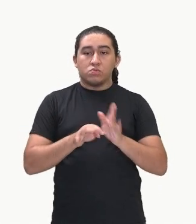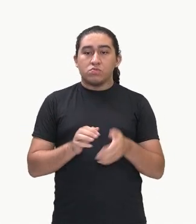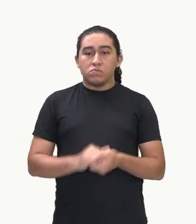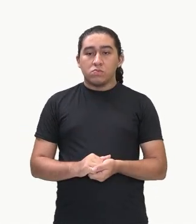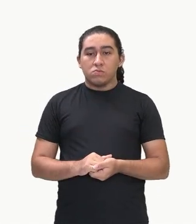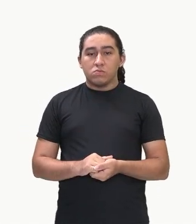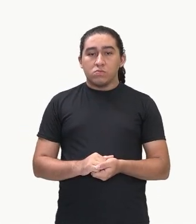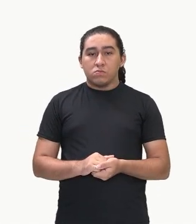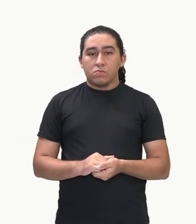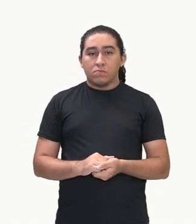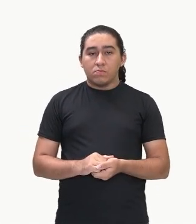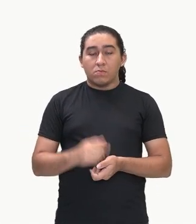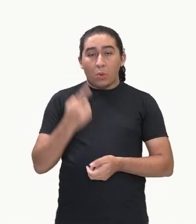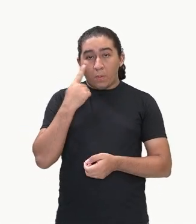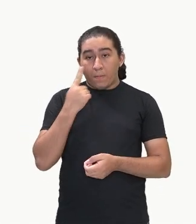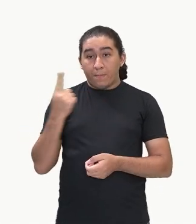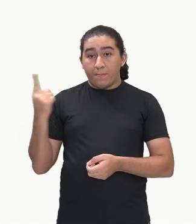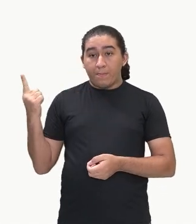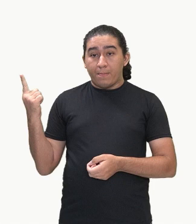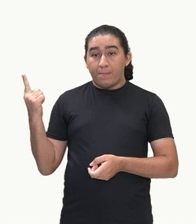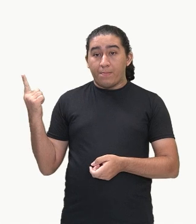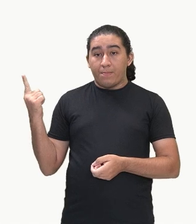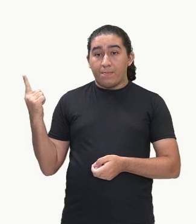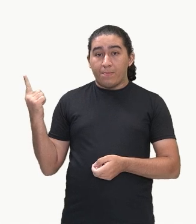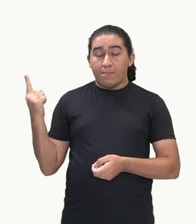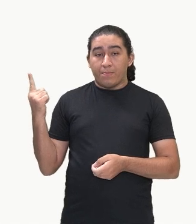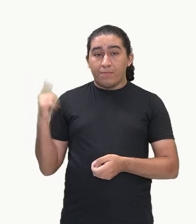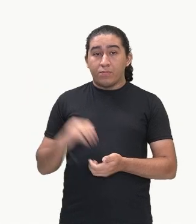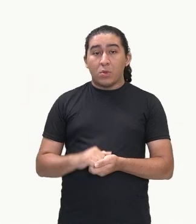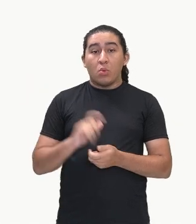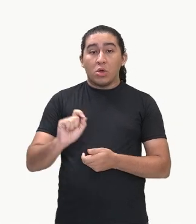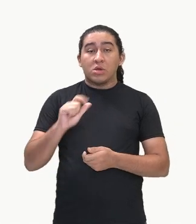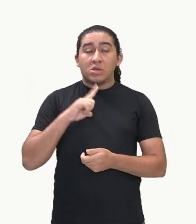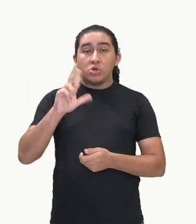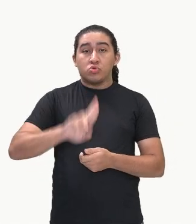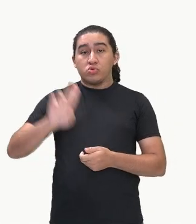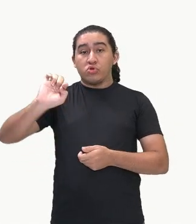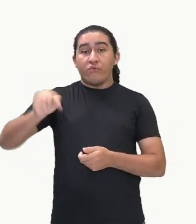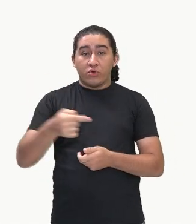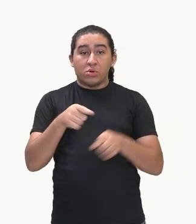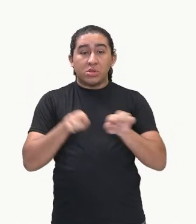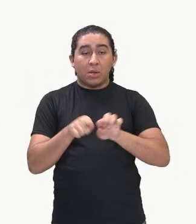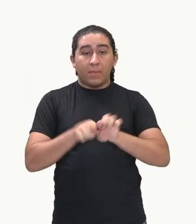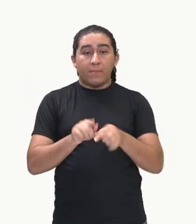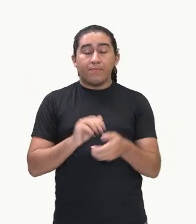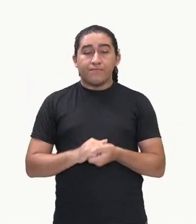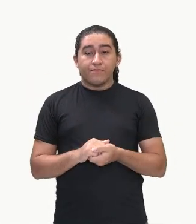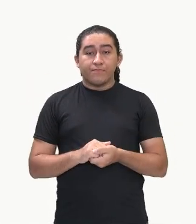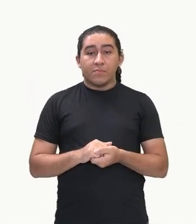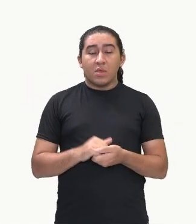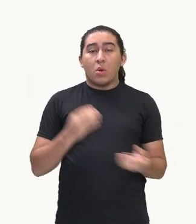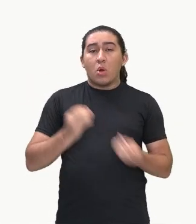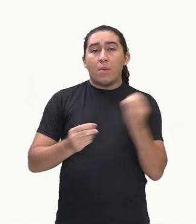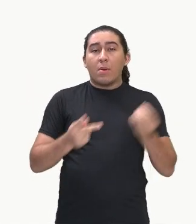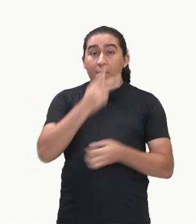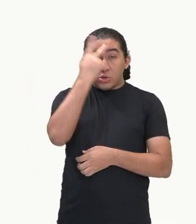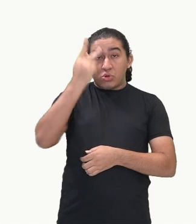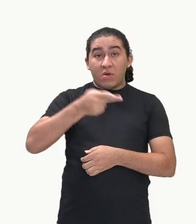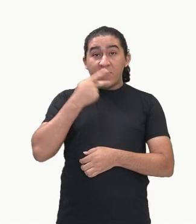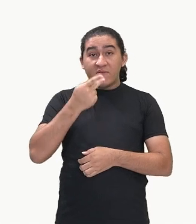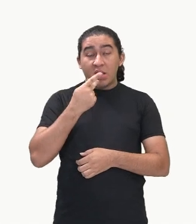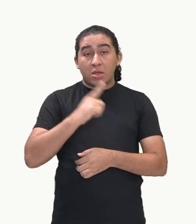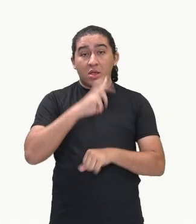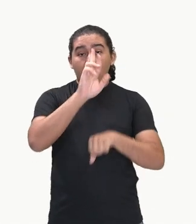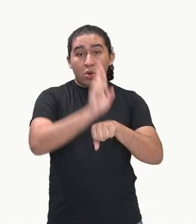vamos identificar o que há aqui de vírgula, de uso de vírgula. A entonação é um recurso da fala